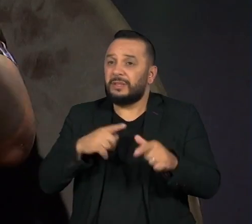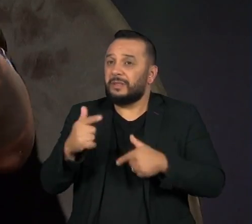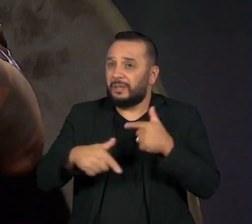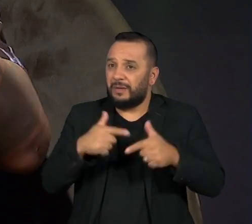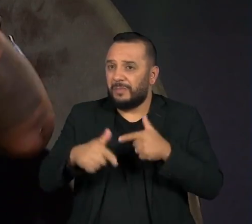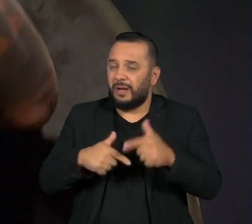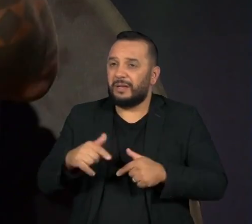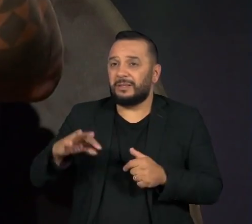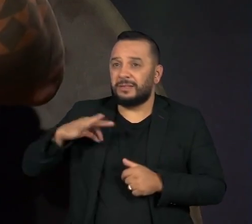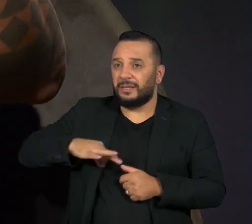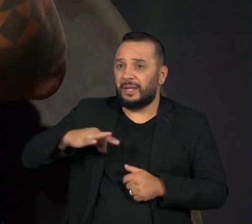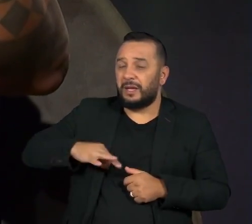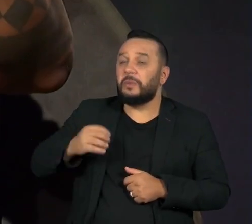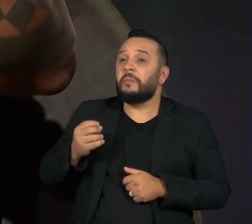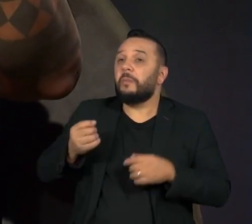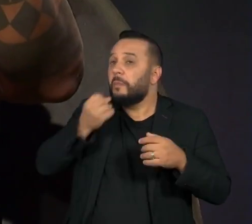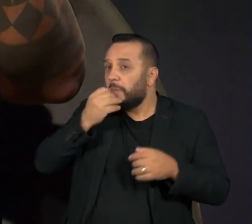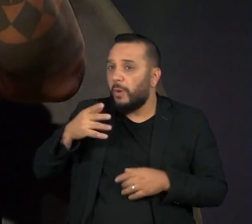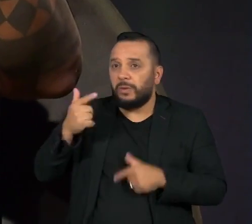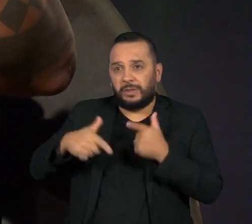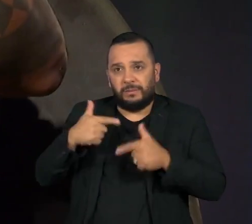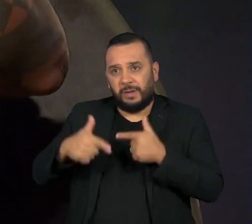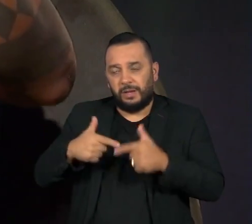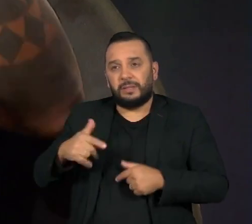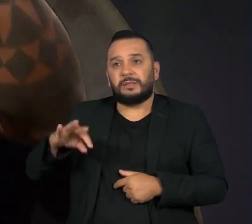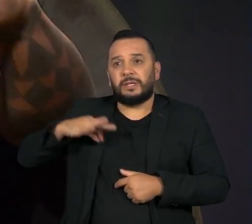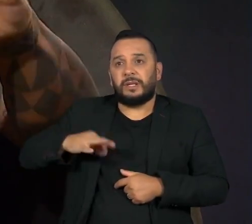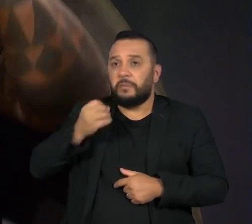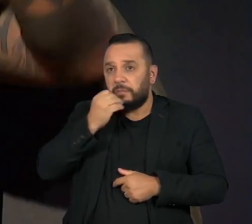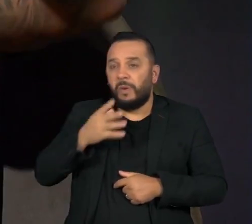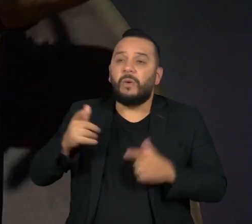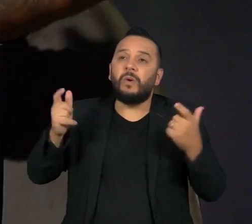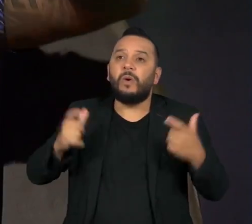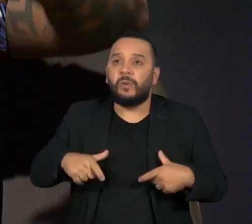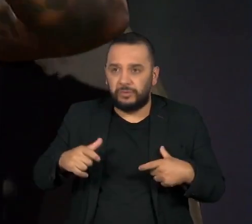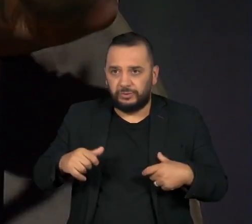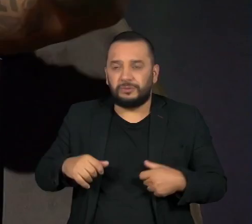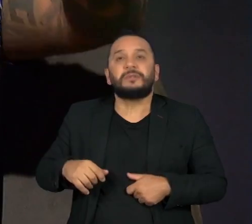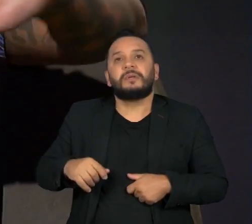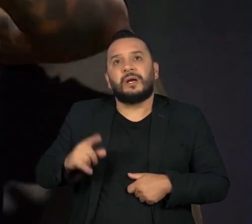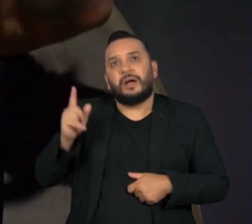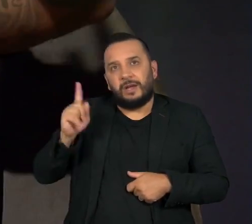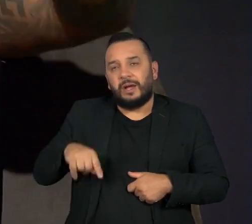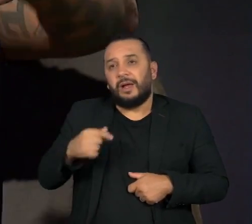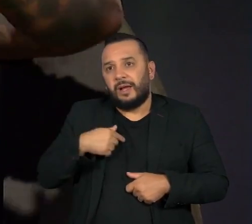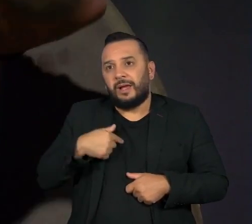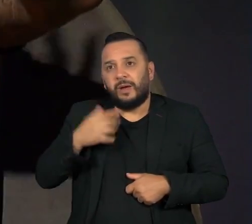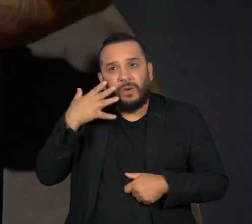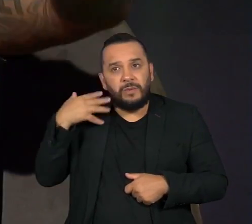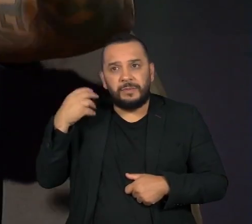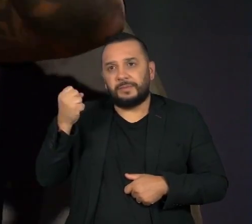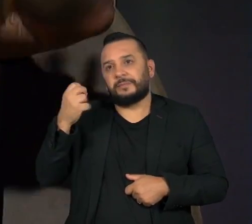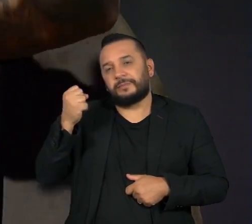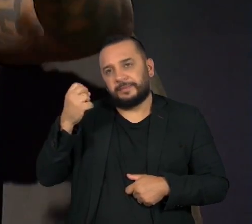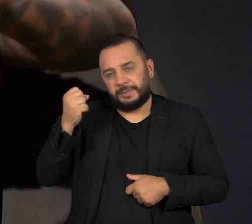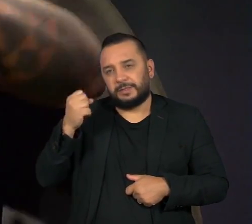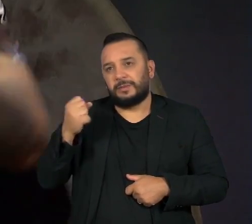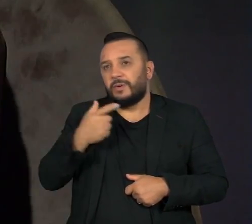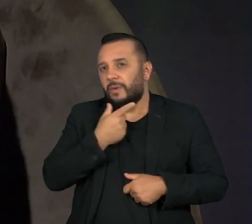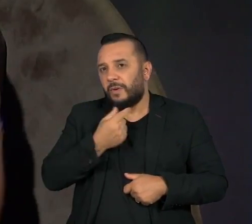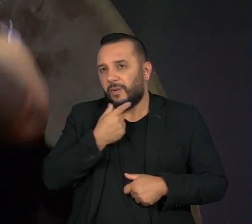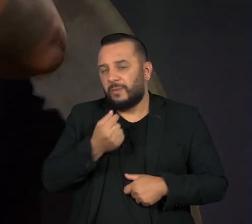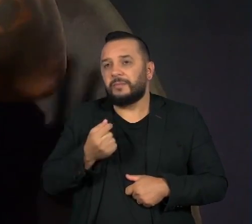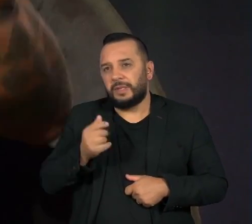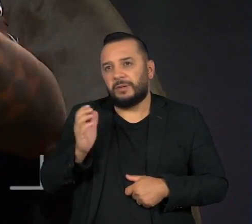maior parte dos bons trabalhos e a maior parte da renda está concentrada entre homens brancos de meia idade e